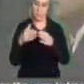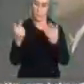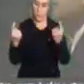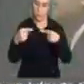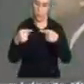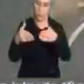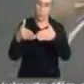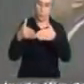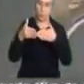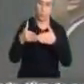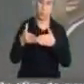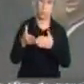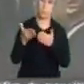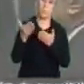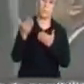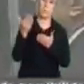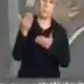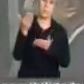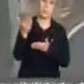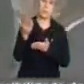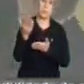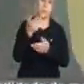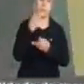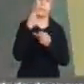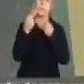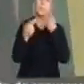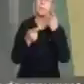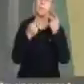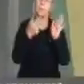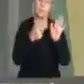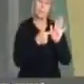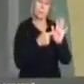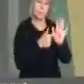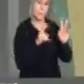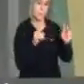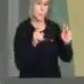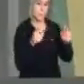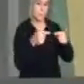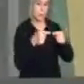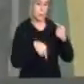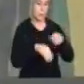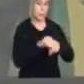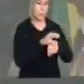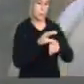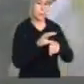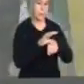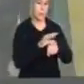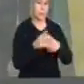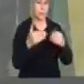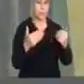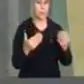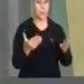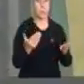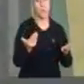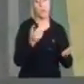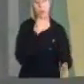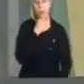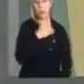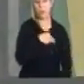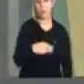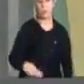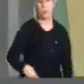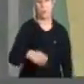caro deputado Rosso, dizendo que essa matéria era inconstitucional. E o deputado e o ministro